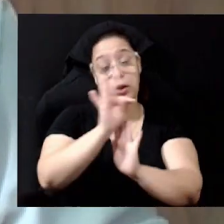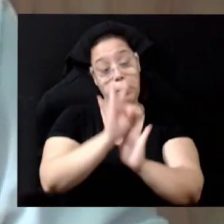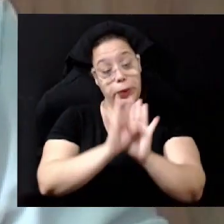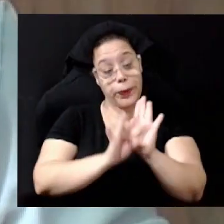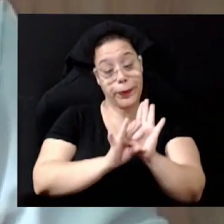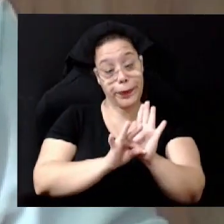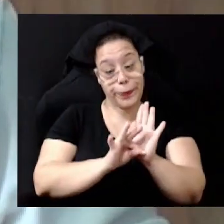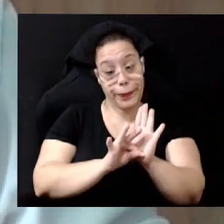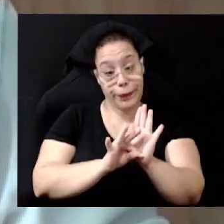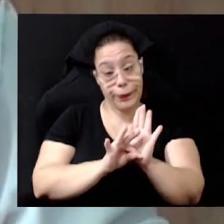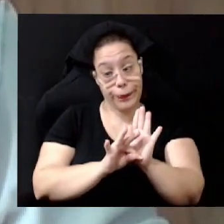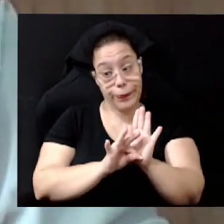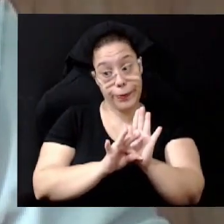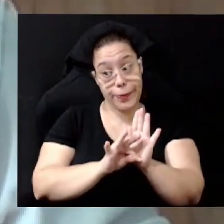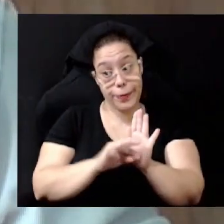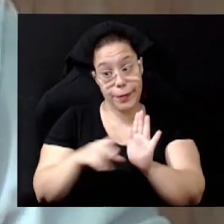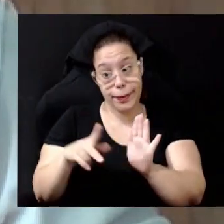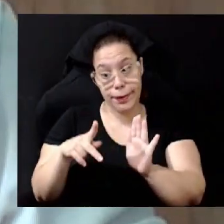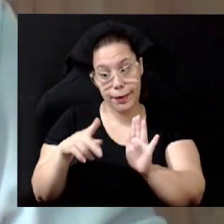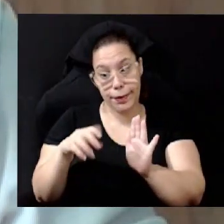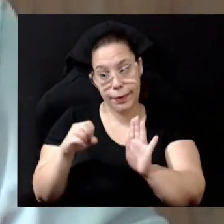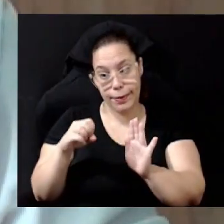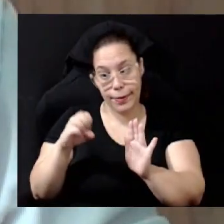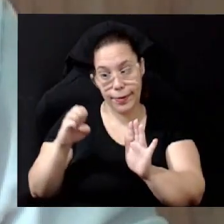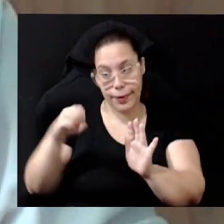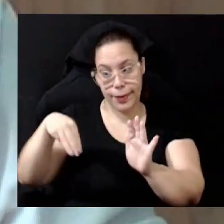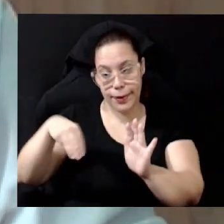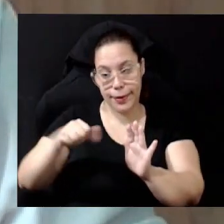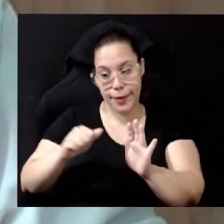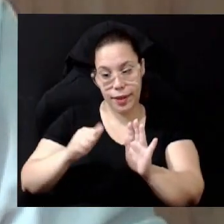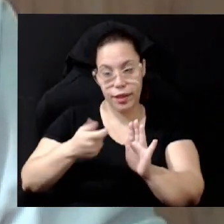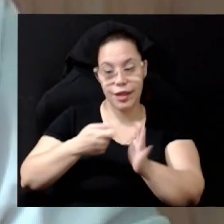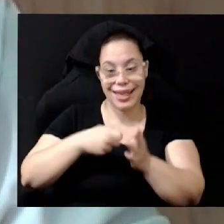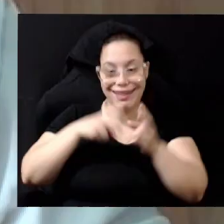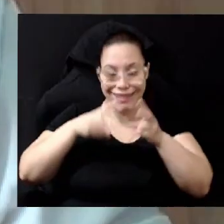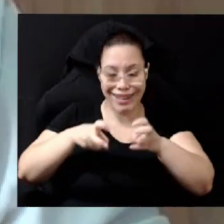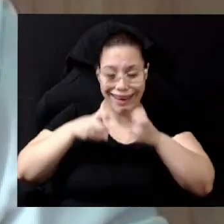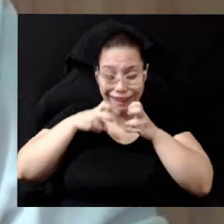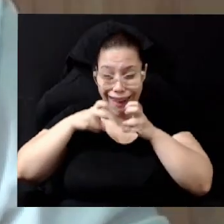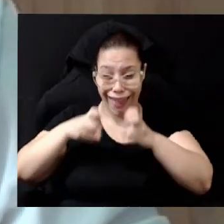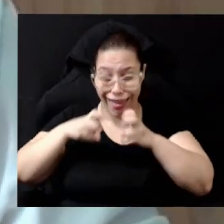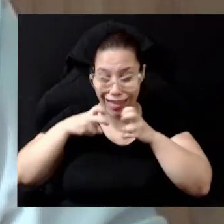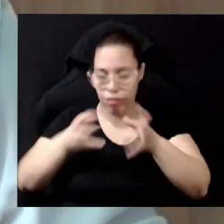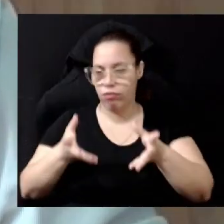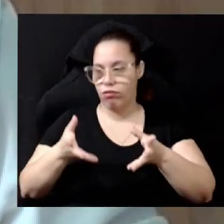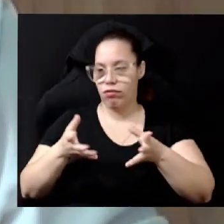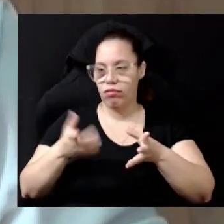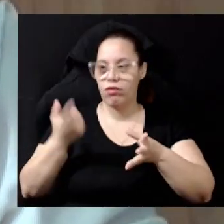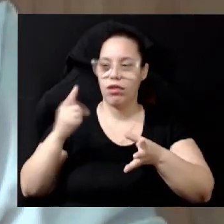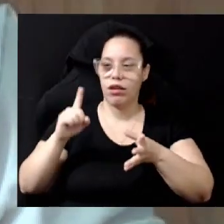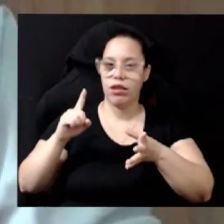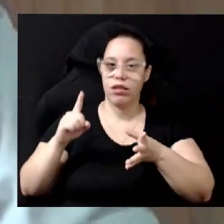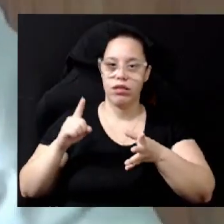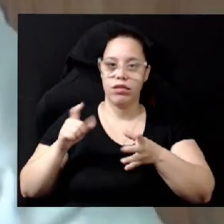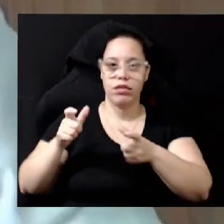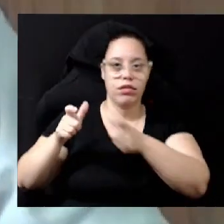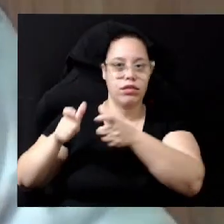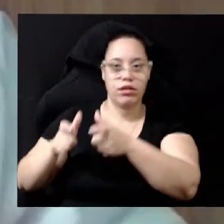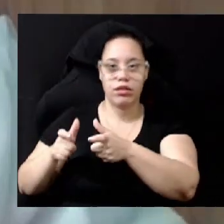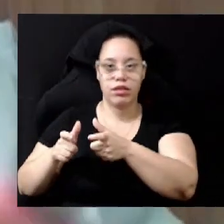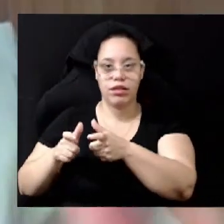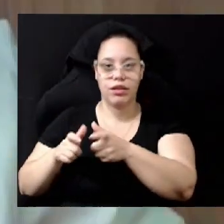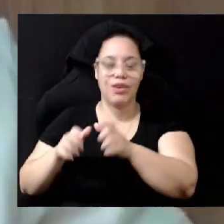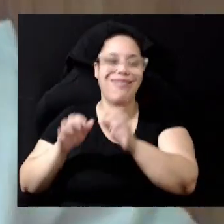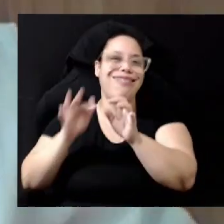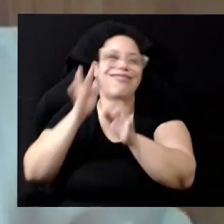meus textos, inclusive os poemas, eles são esses gritos, né? Eu não vou muito para o